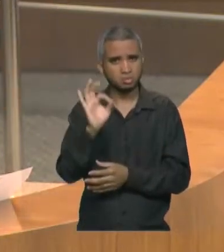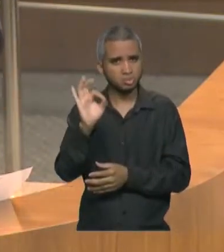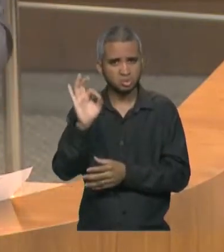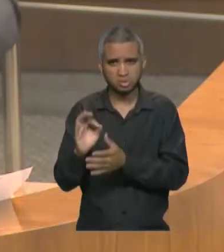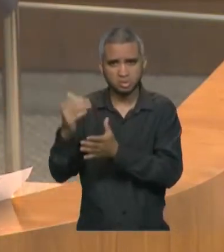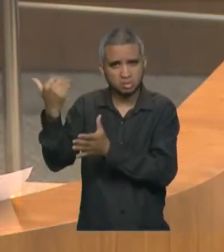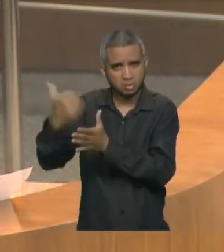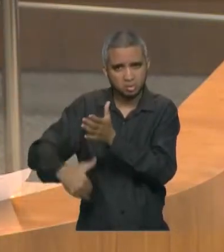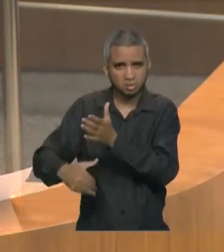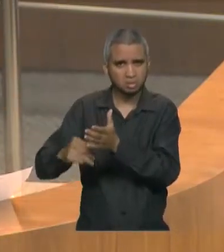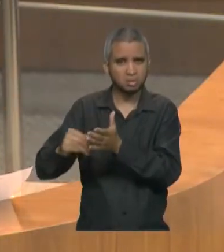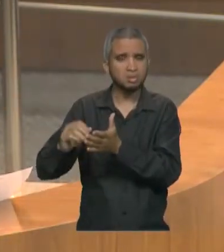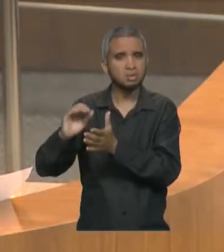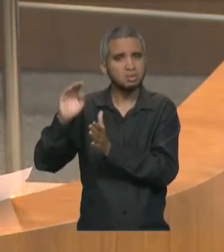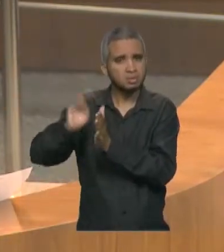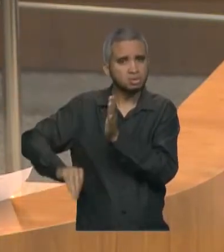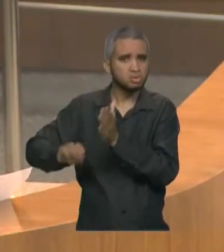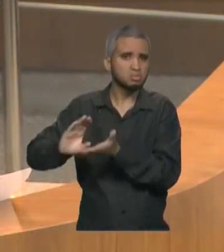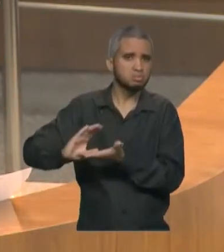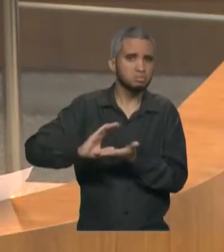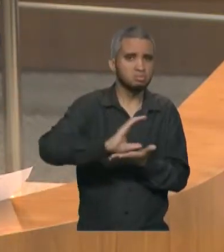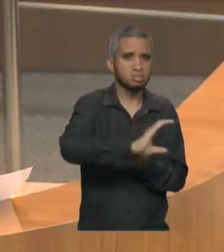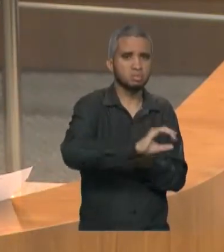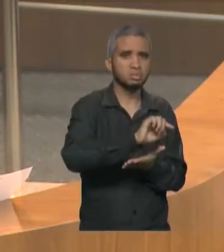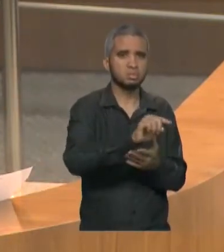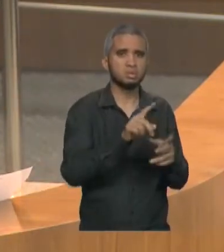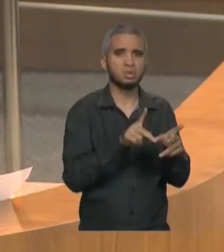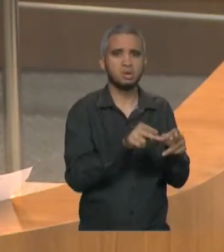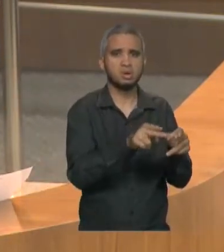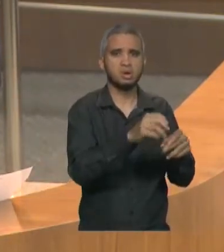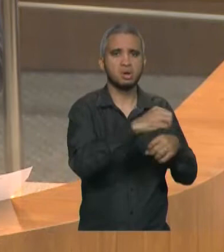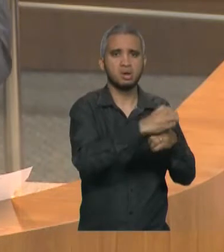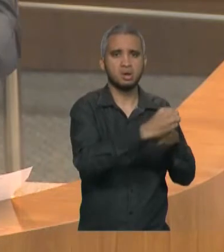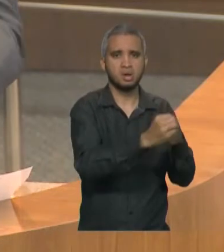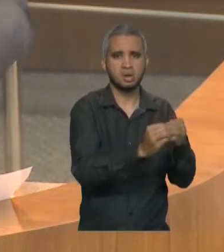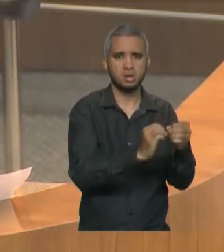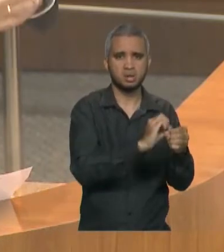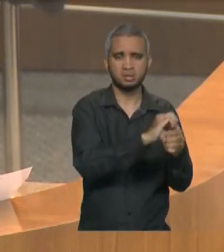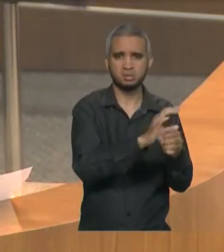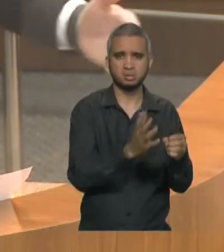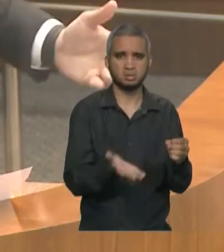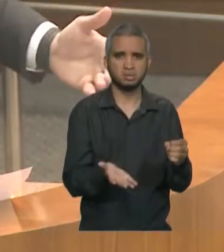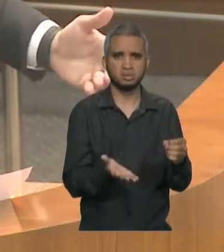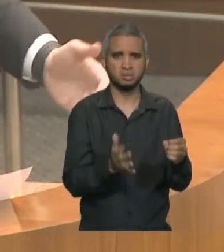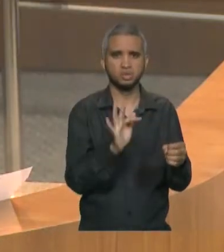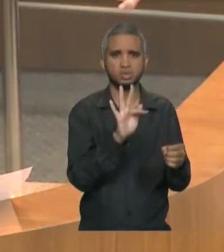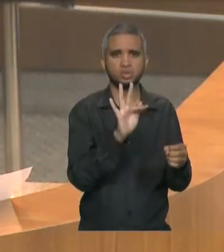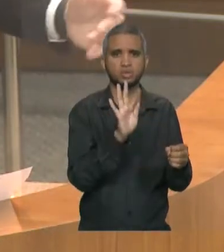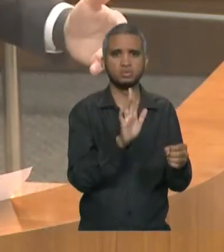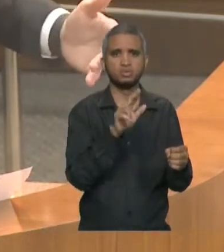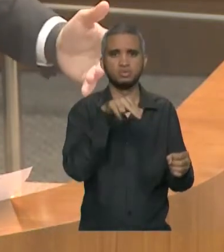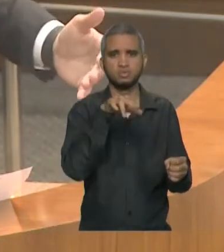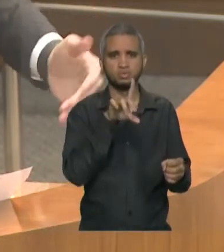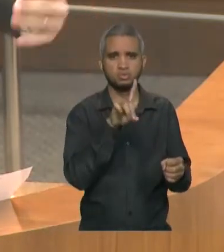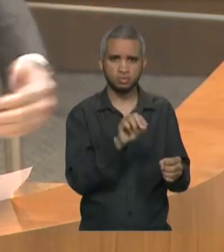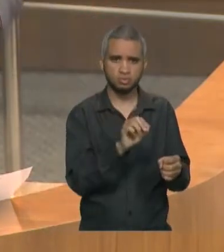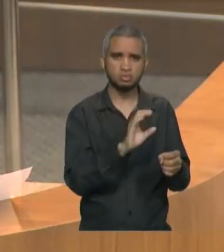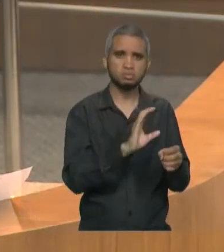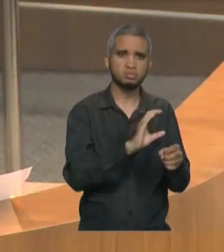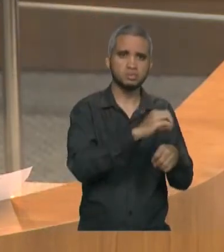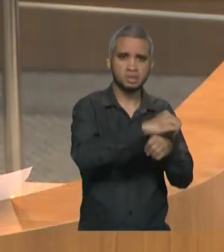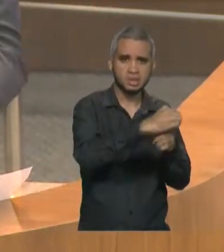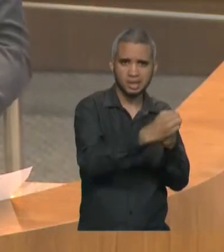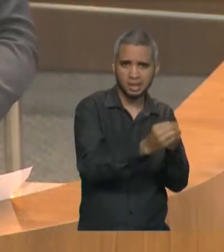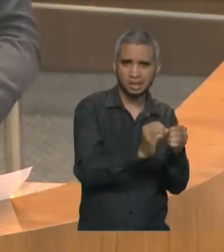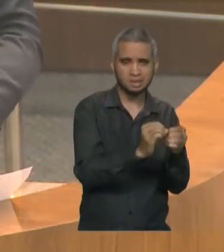para destinar para o Fundo de Combate ao Câncer. O Fundo de Combate ao Câncer não é só o Denora Belo. O Fundo de Combate ao Câncer é o